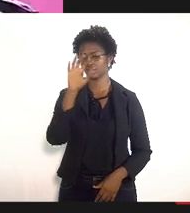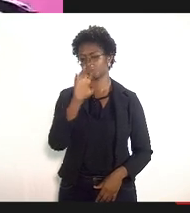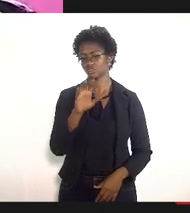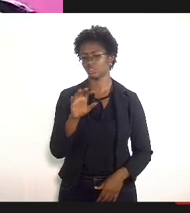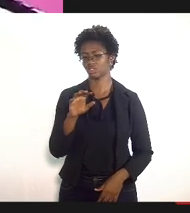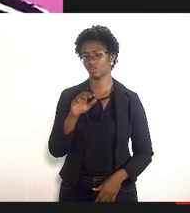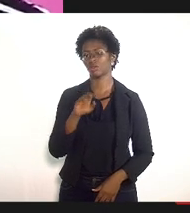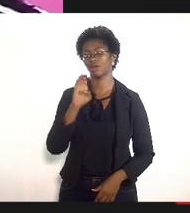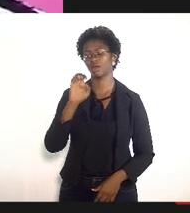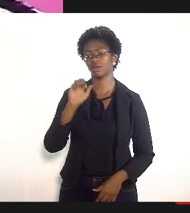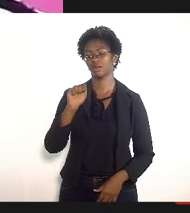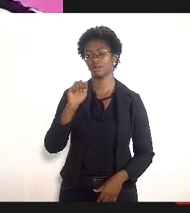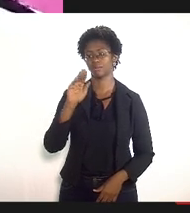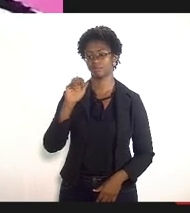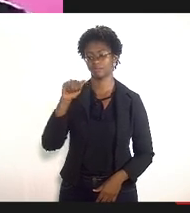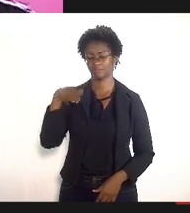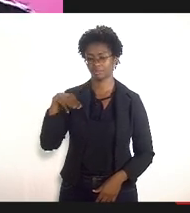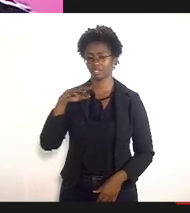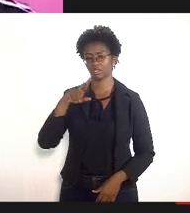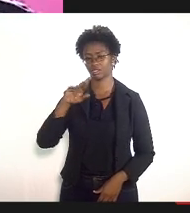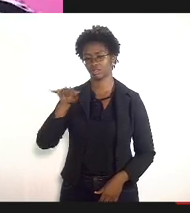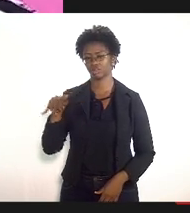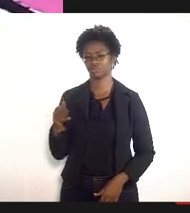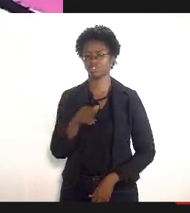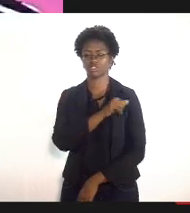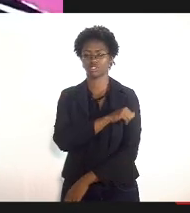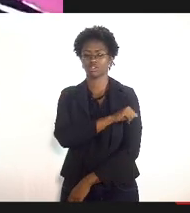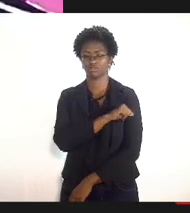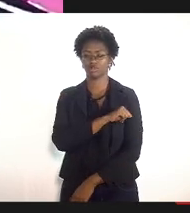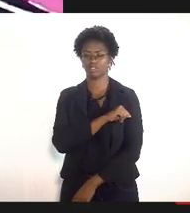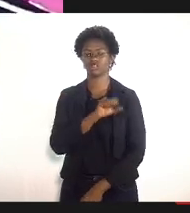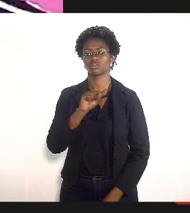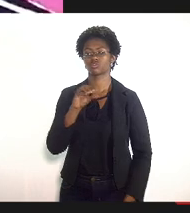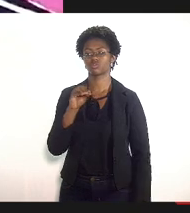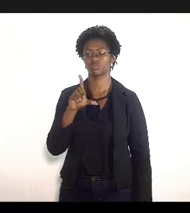RJ, na figura da enfermeira Solange Belchior.